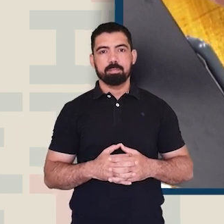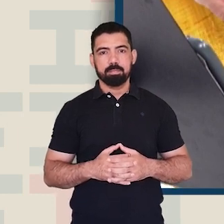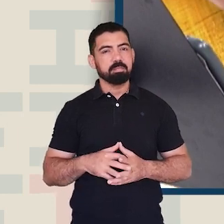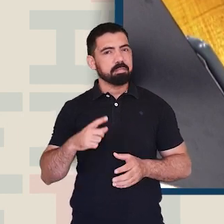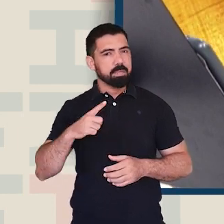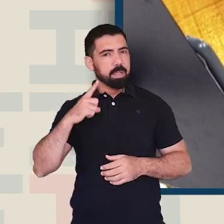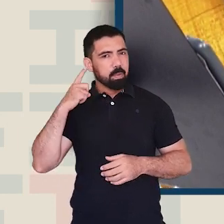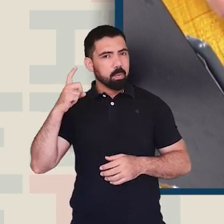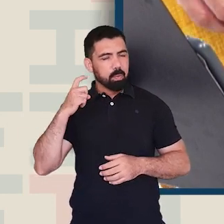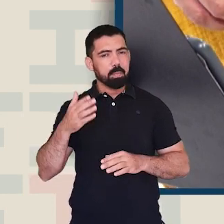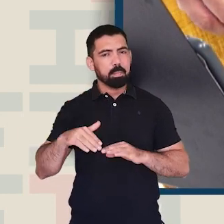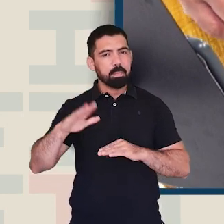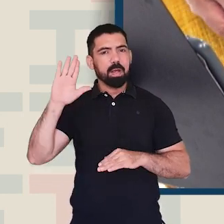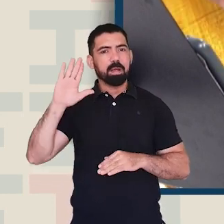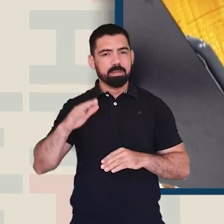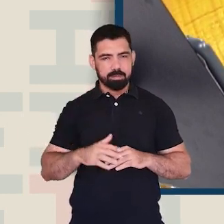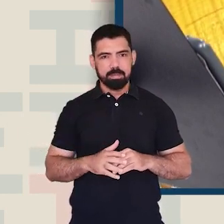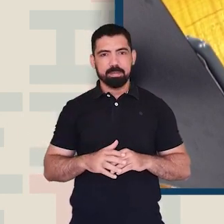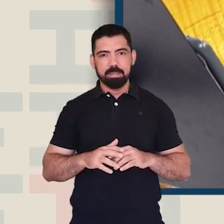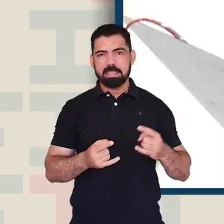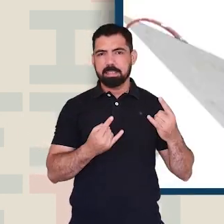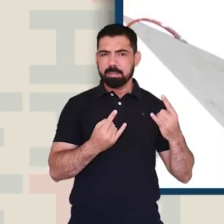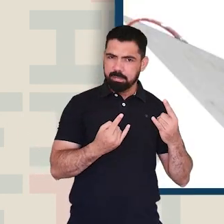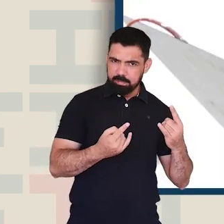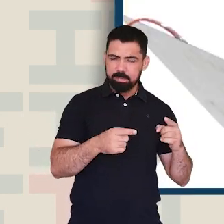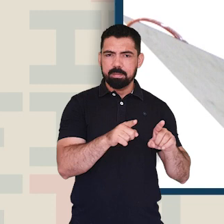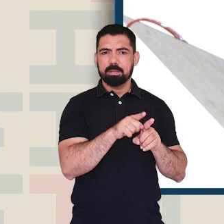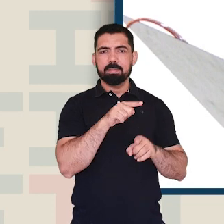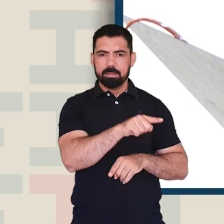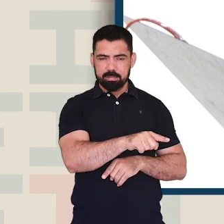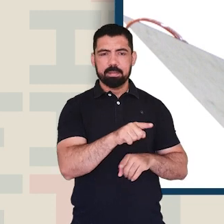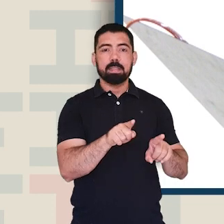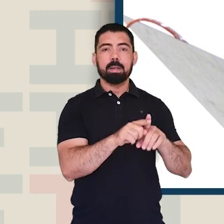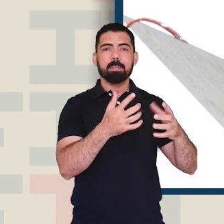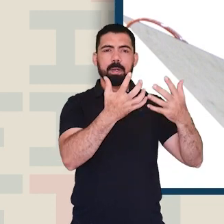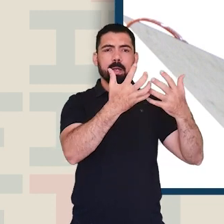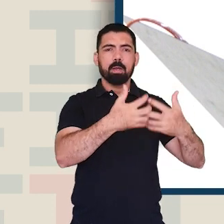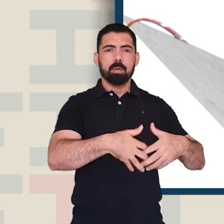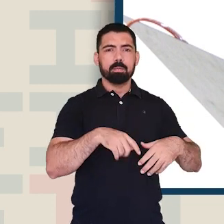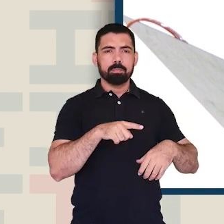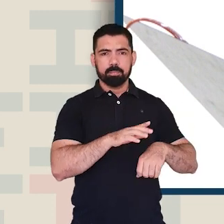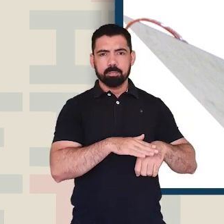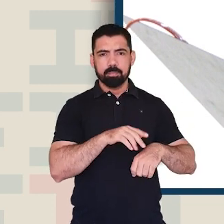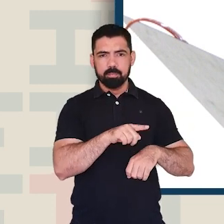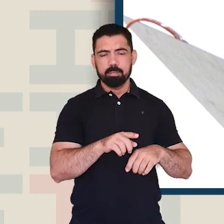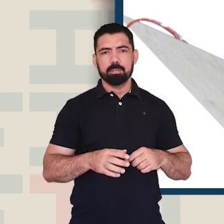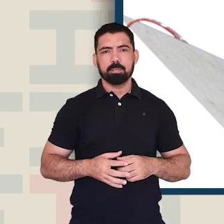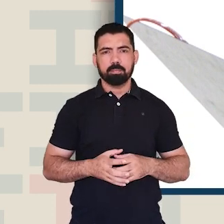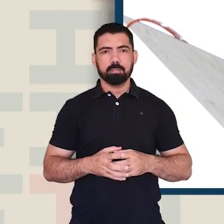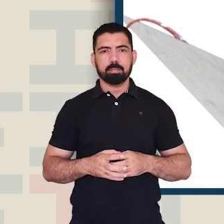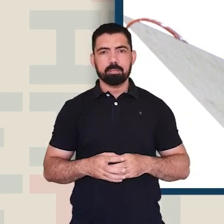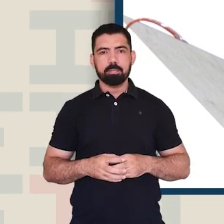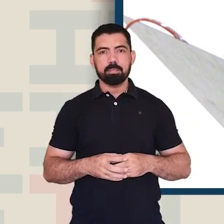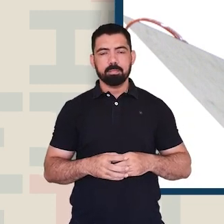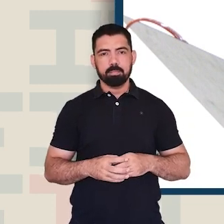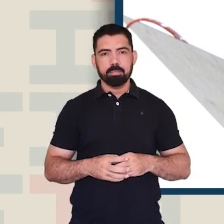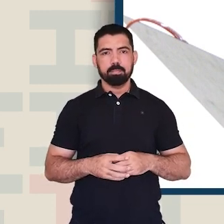dá uma sonoridade mais assim, rock and roll, e mais harmonicamente ela